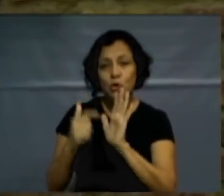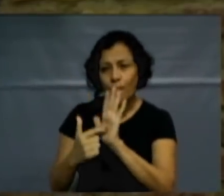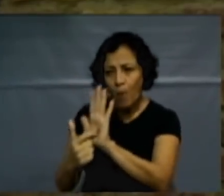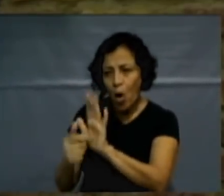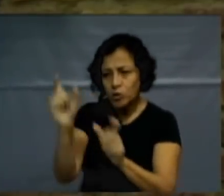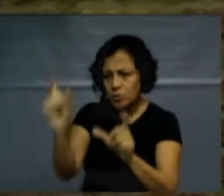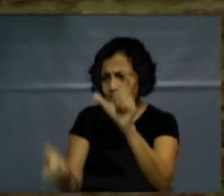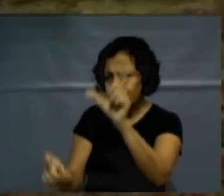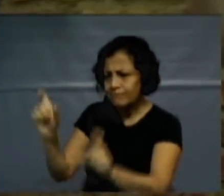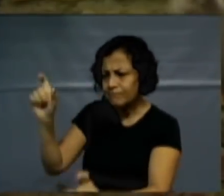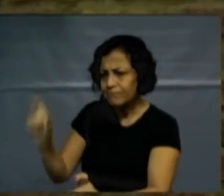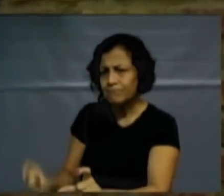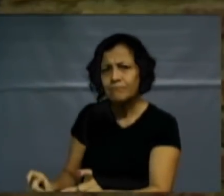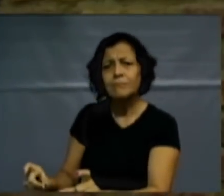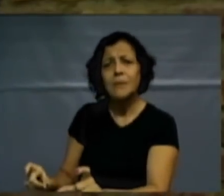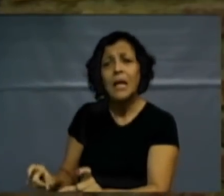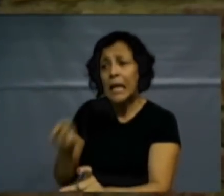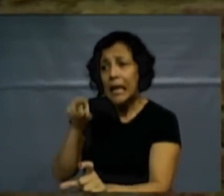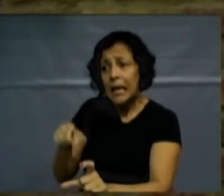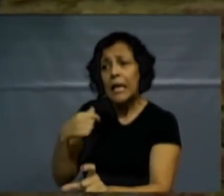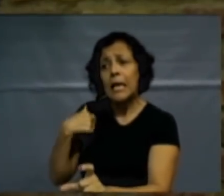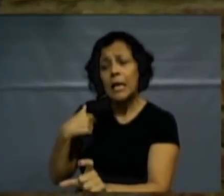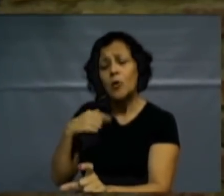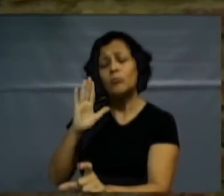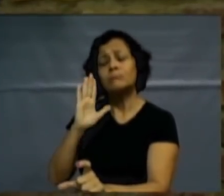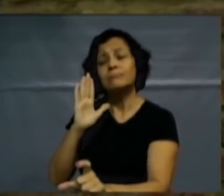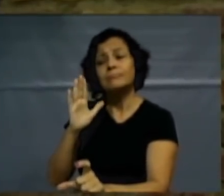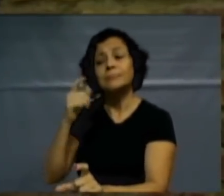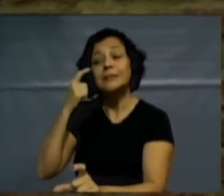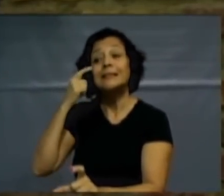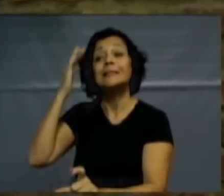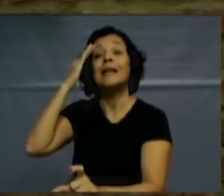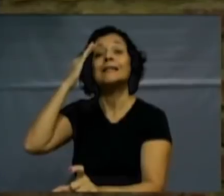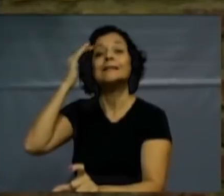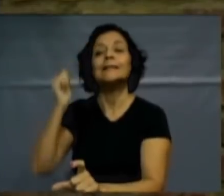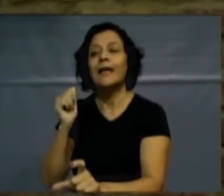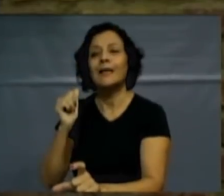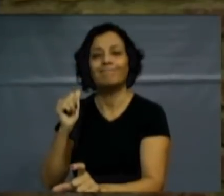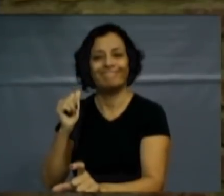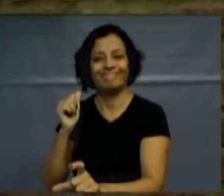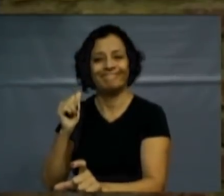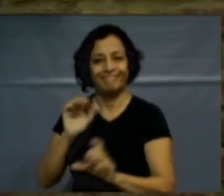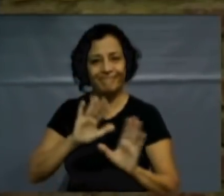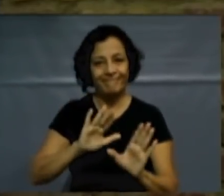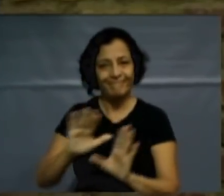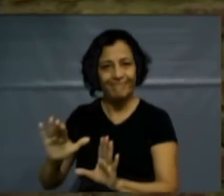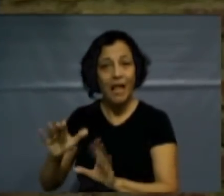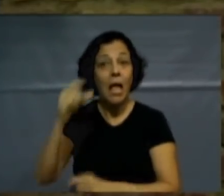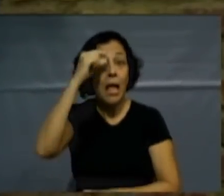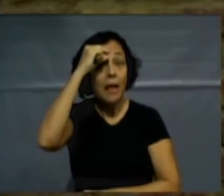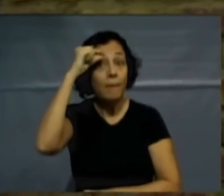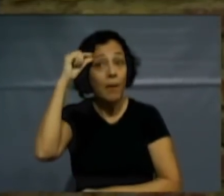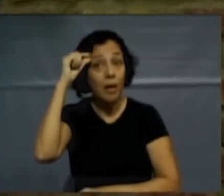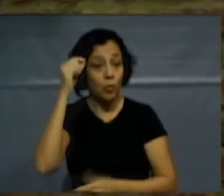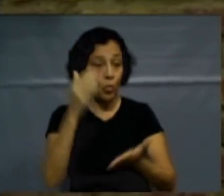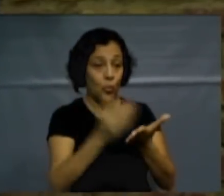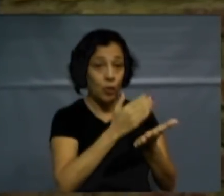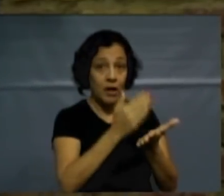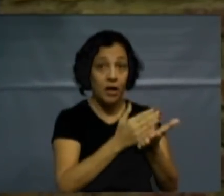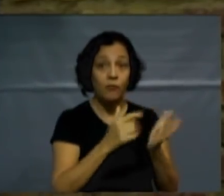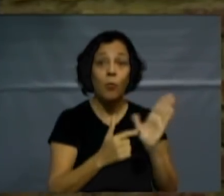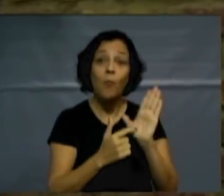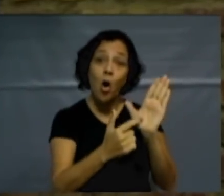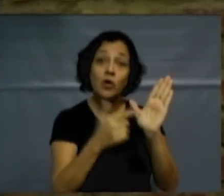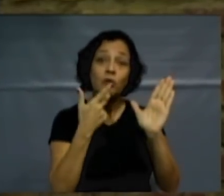que quando Abraão pensava em ser, ele já o era. Emmanuel vai dizer no livro A Caminho da Luz que Jesus estava aqui